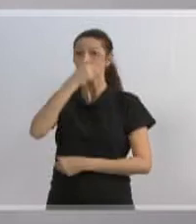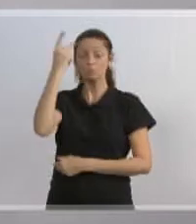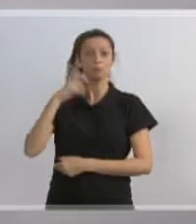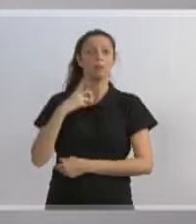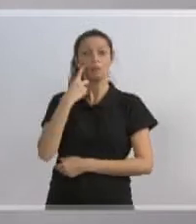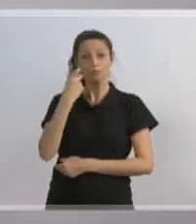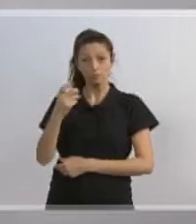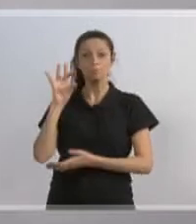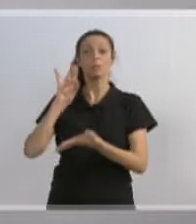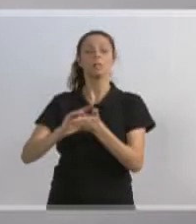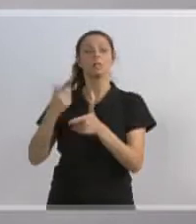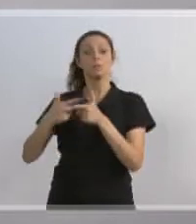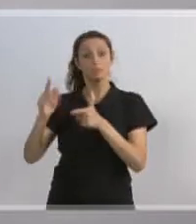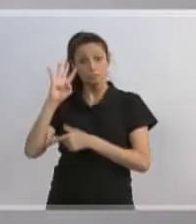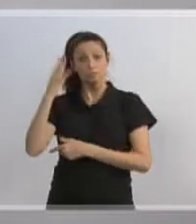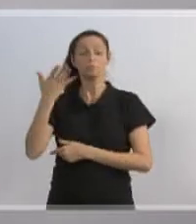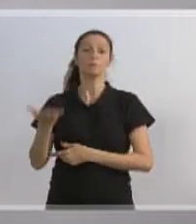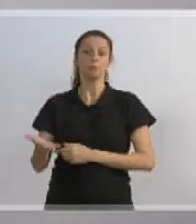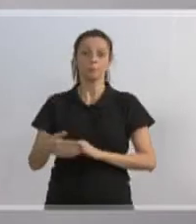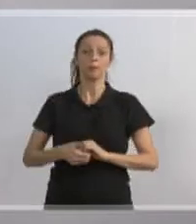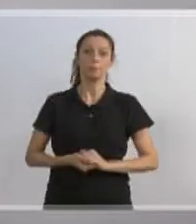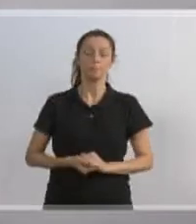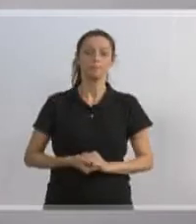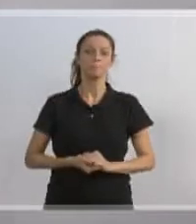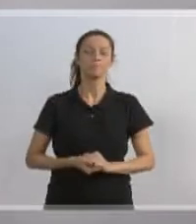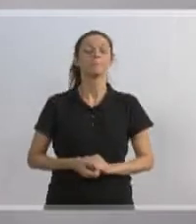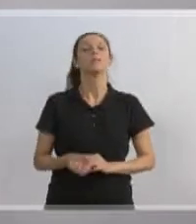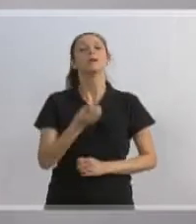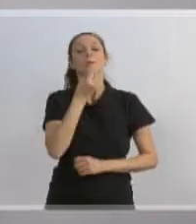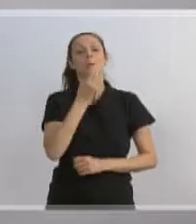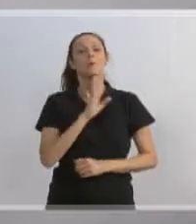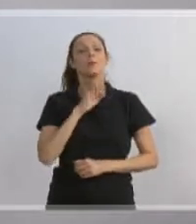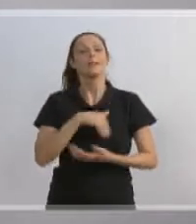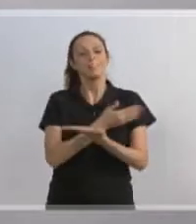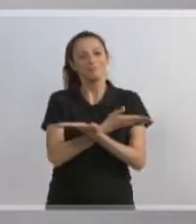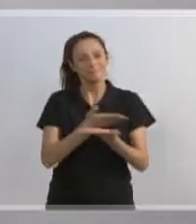interesse em resolver essa causa. Serei isso nessa tarde, muito boa tarde a todos.